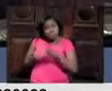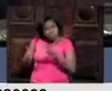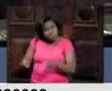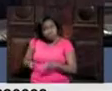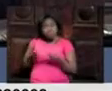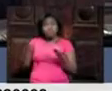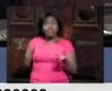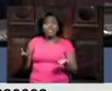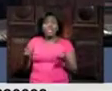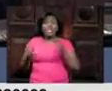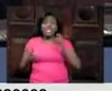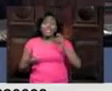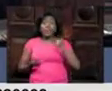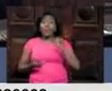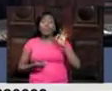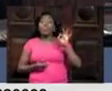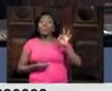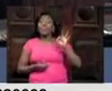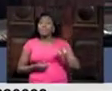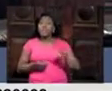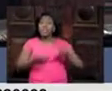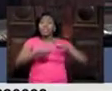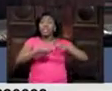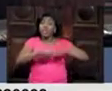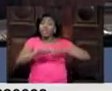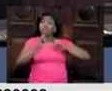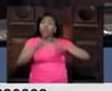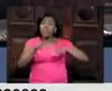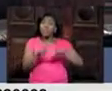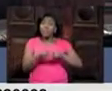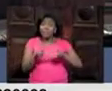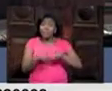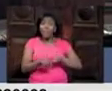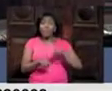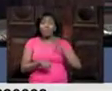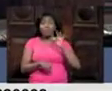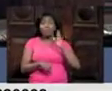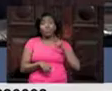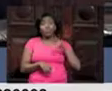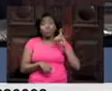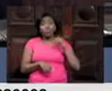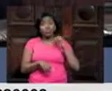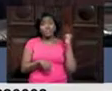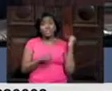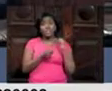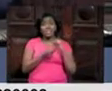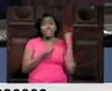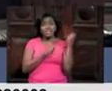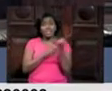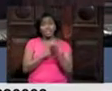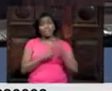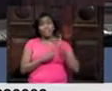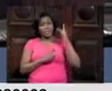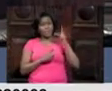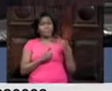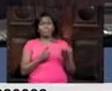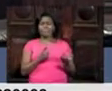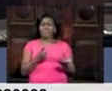Pré-Sal e os 50% vinculados à educação também do Fundo Social do Petróleo. Olha que curioso, que engraçado, que